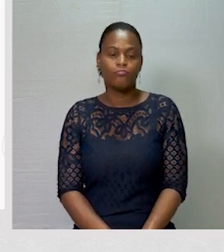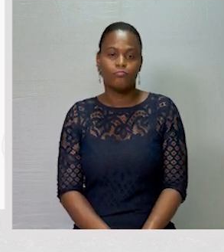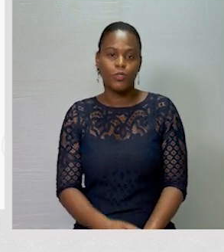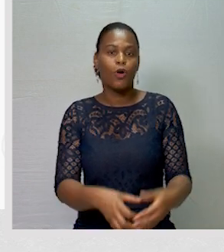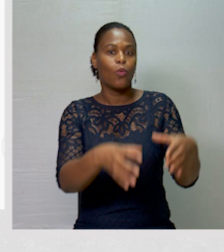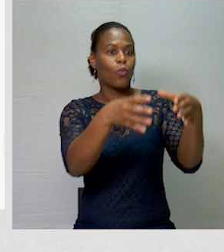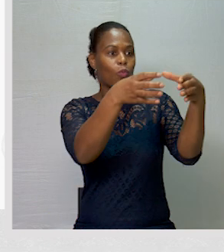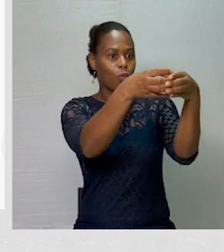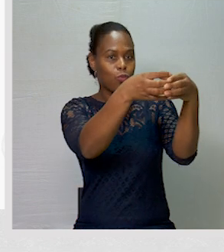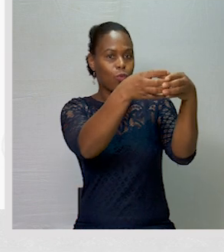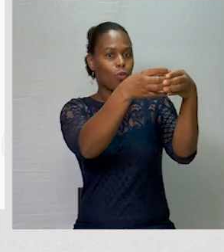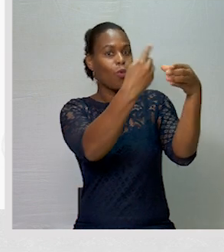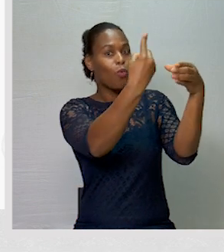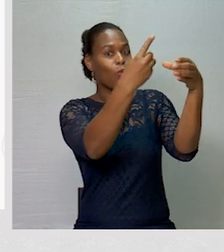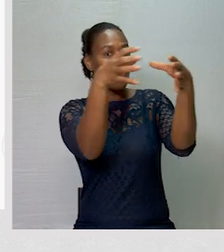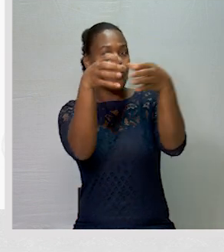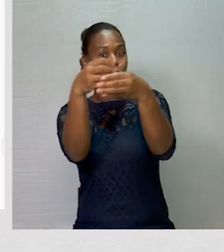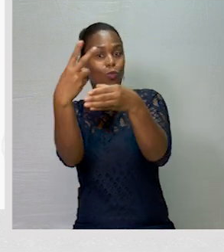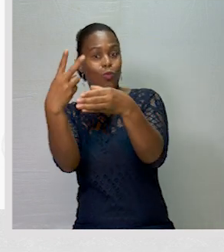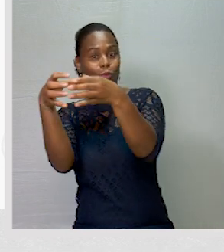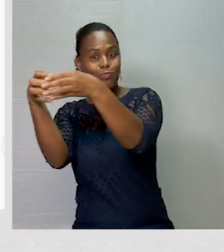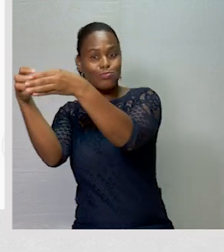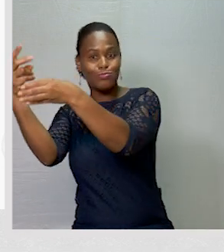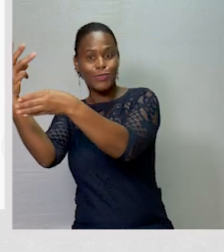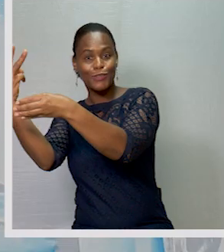Quatro grupos e, finalmente,